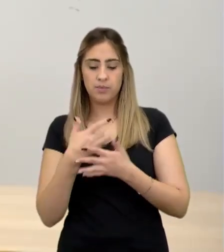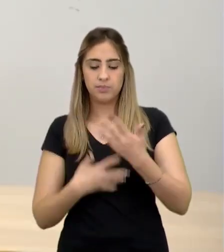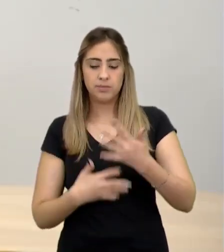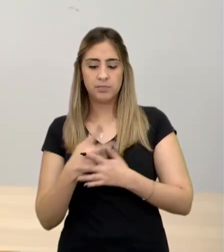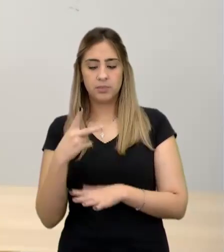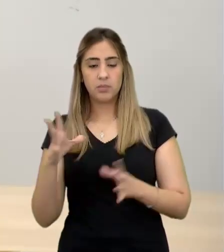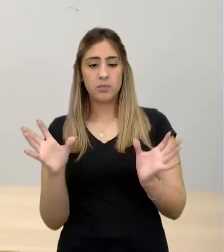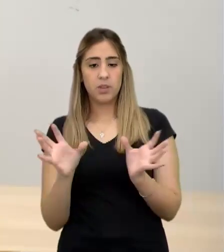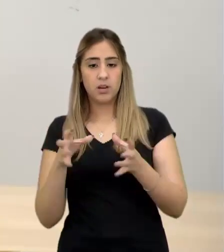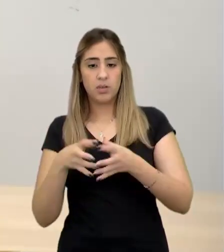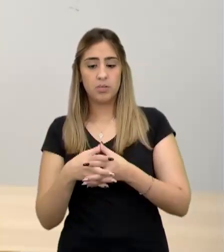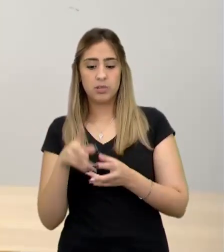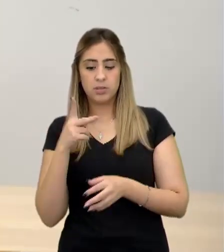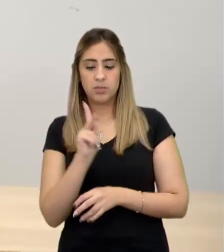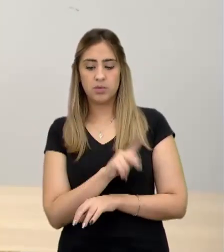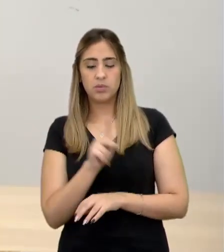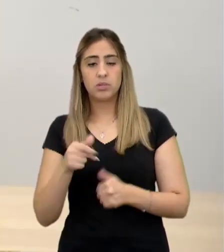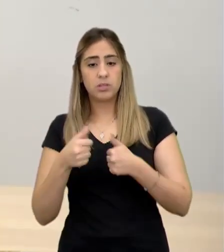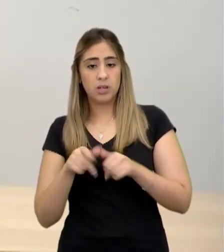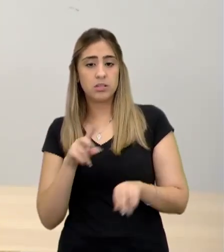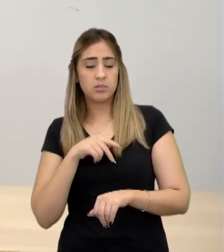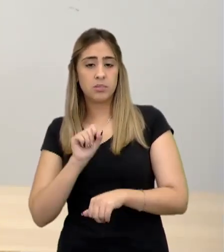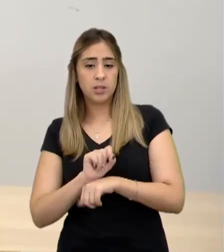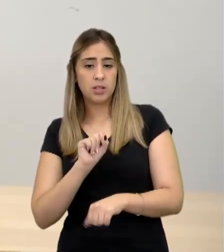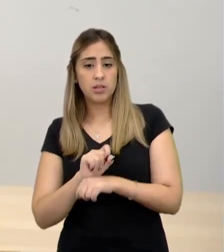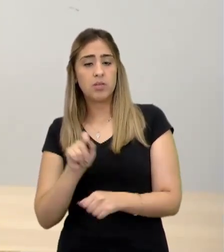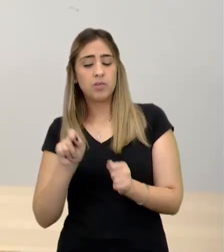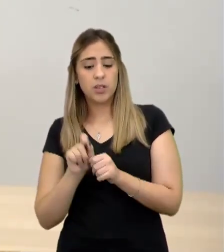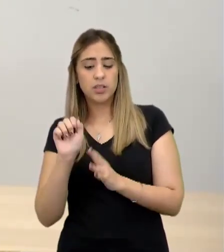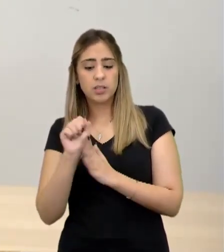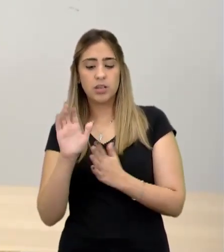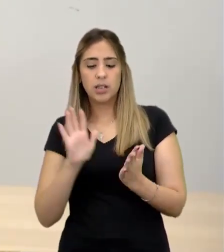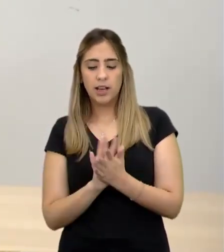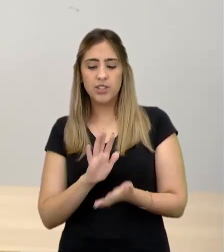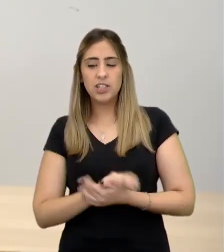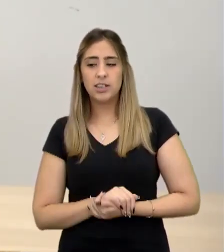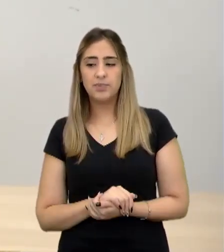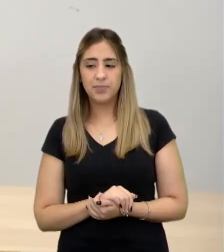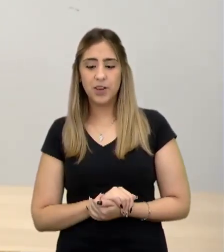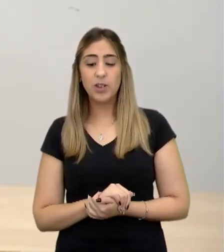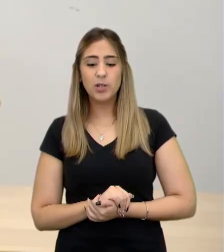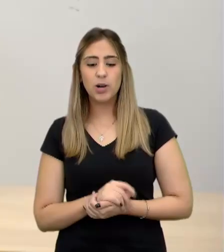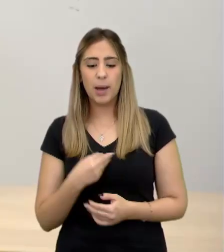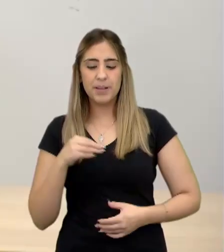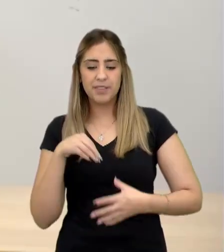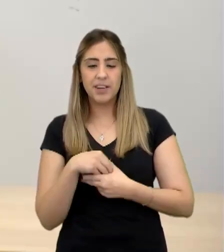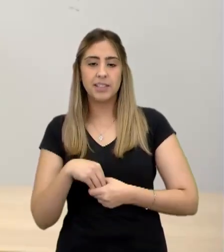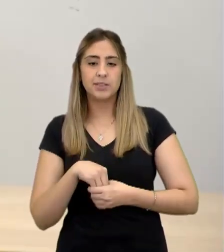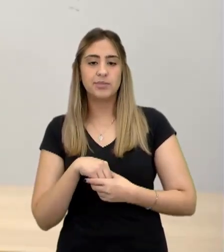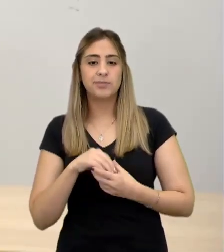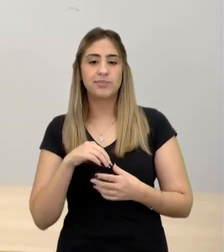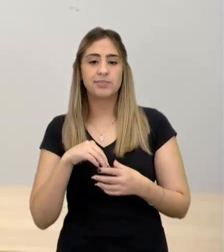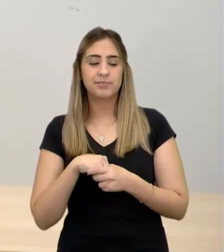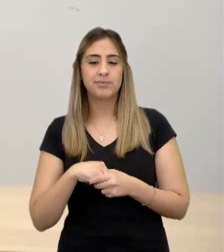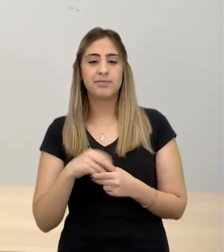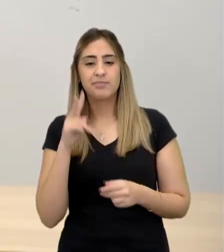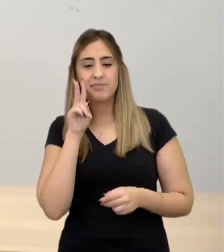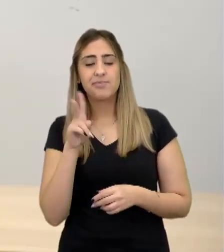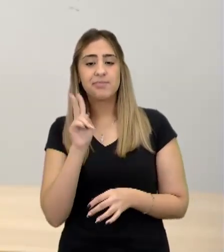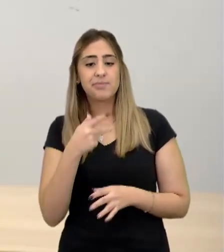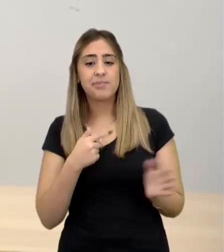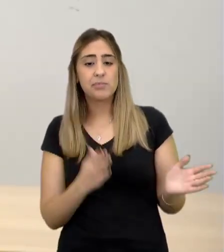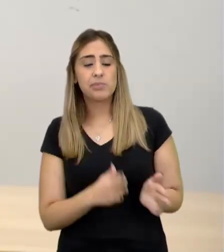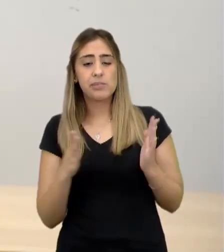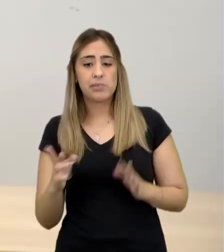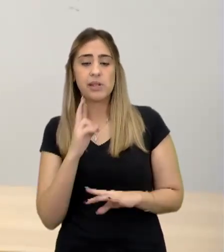sua turma. O seu professor estará te esperando. Faça as atividades, envie as respostas e vocês, professores, como sempre,